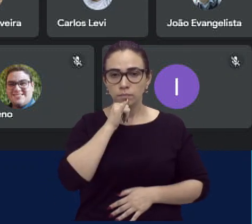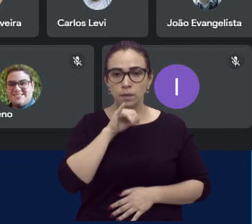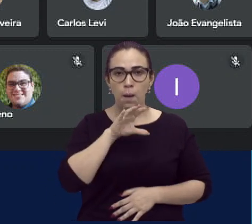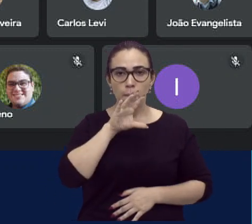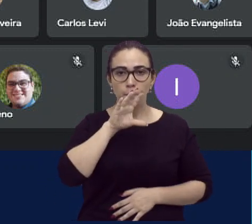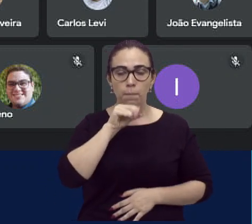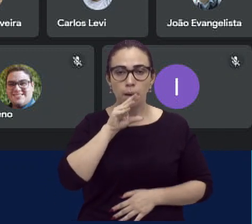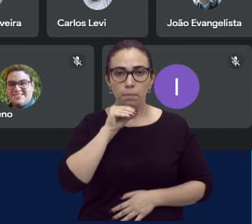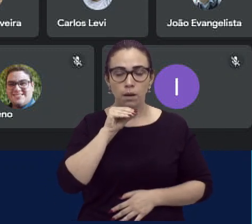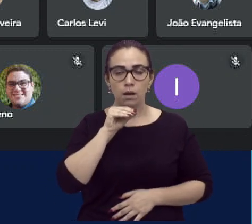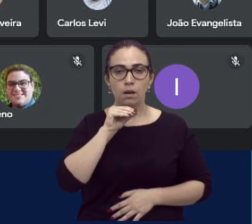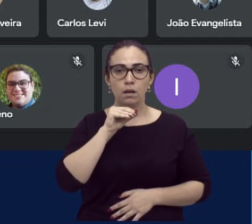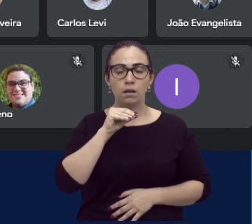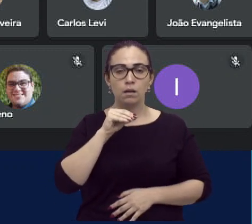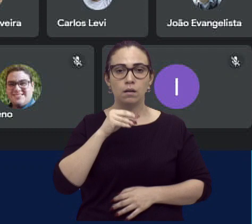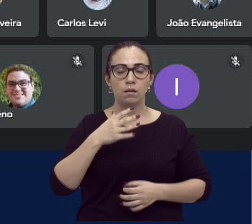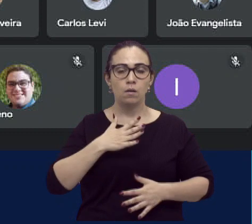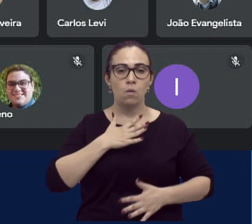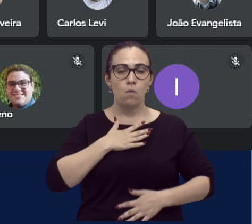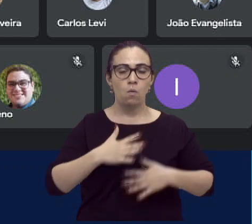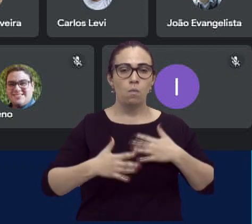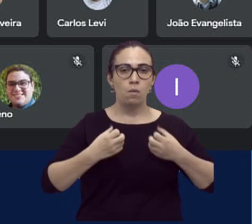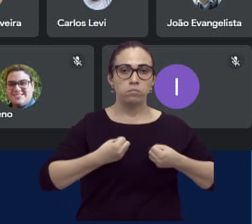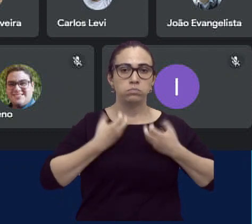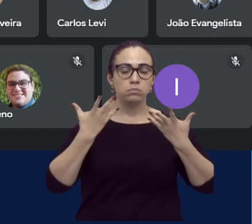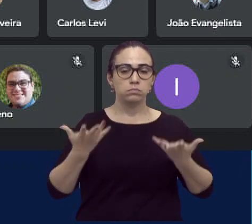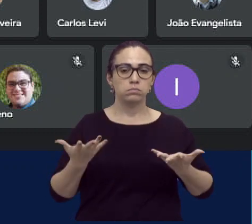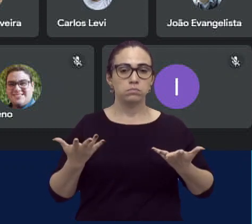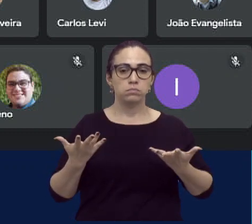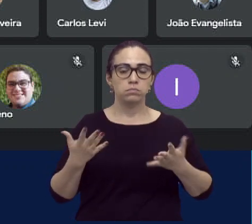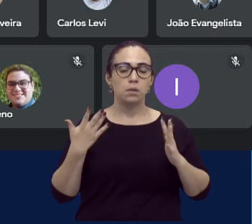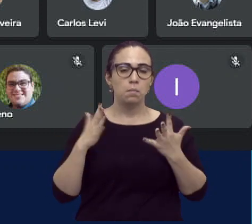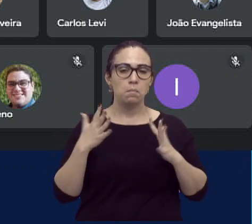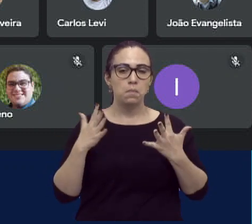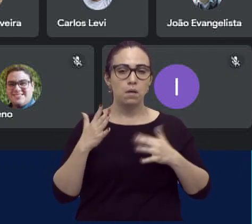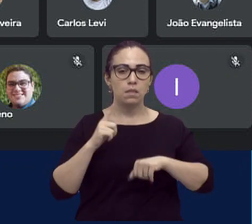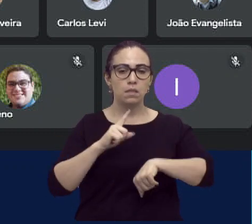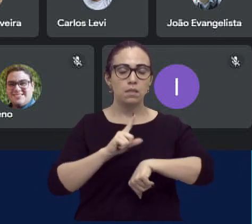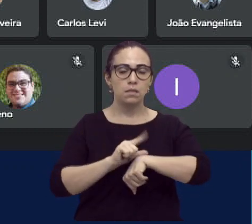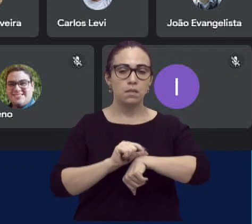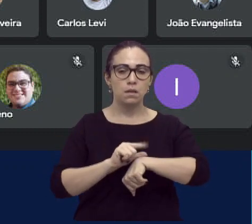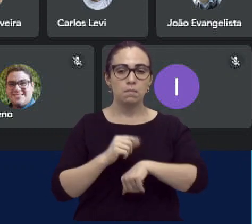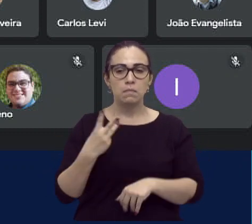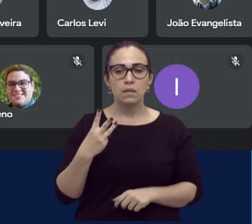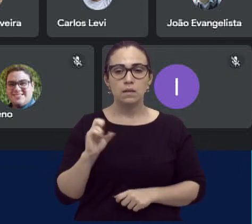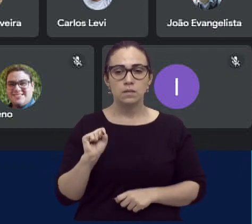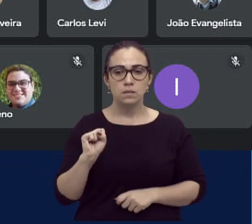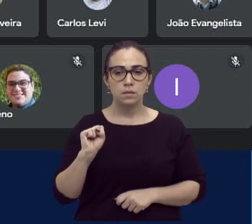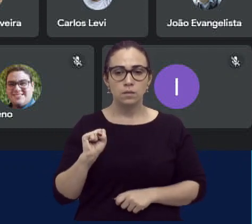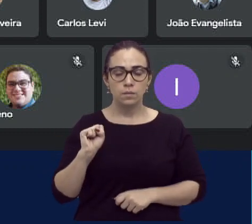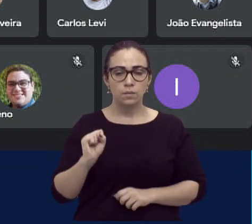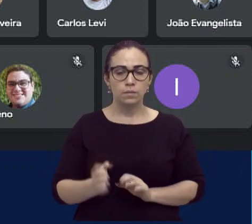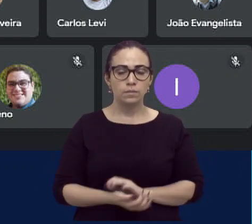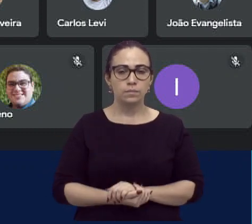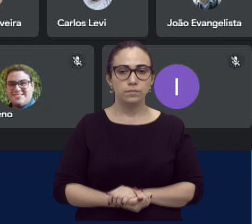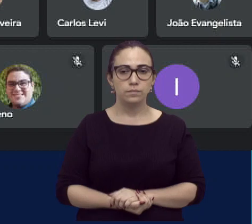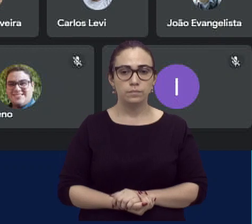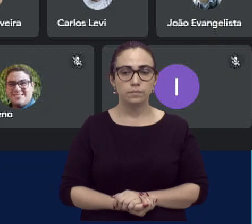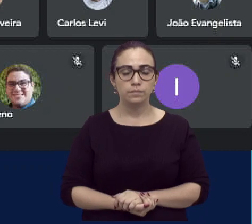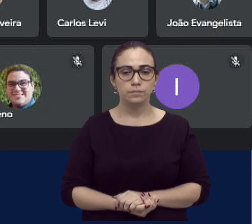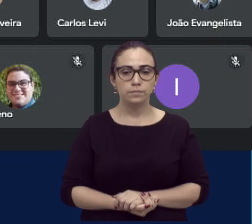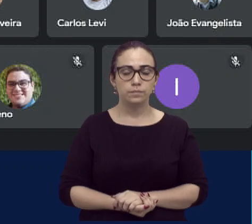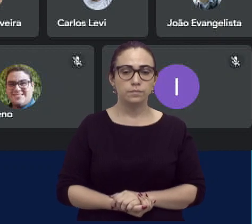corpo diz outra. Elas são pequenas, duram mais ou menos 3 segundos, se eu não me engano, mais ou menos